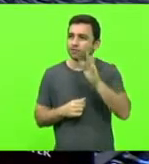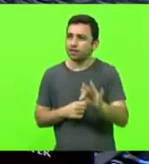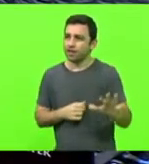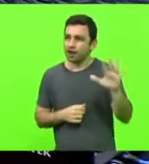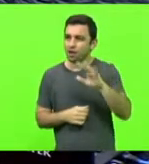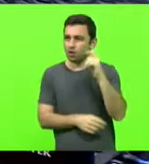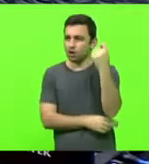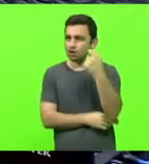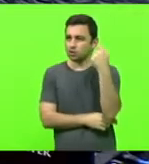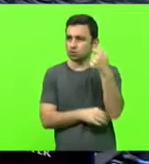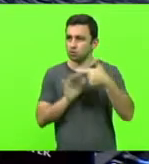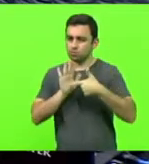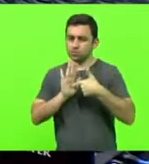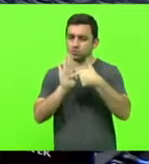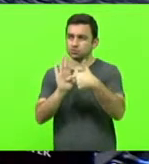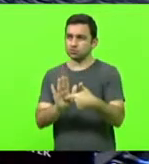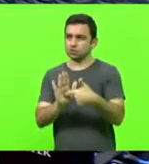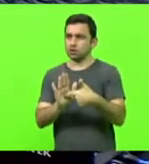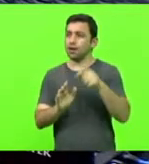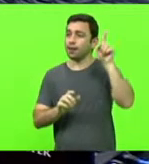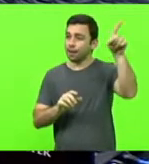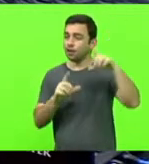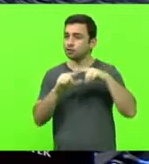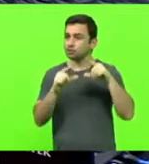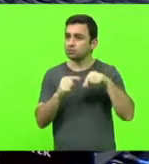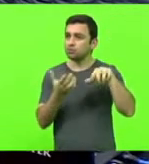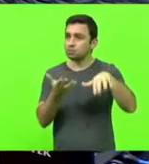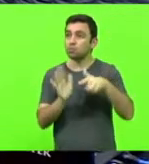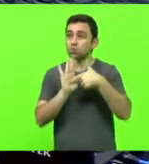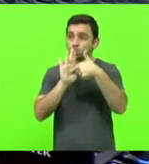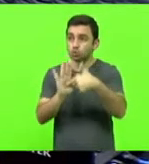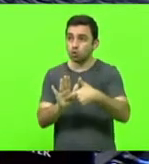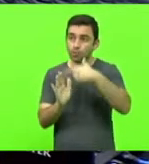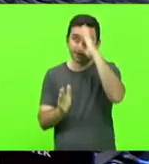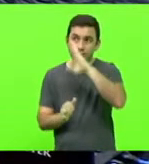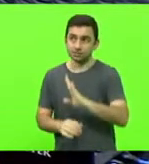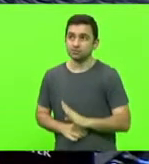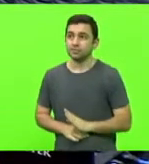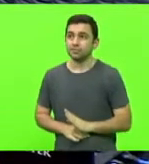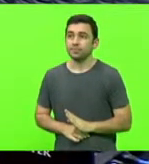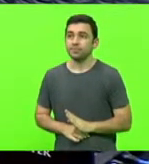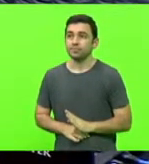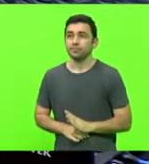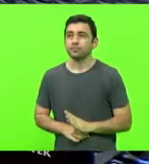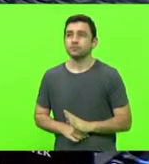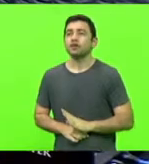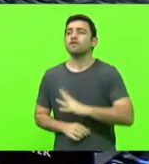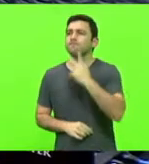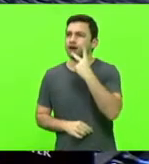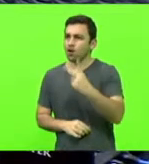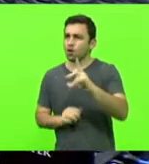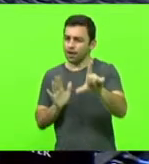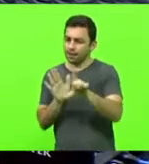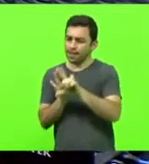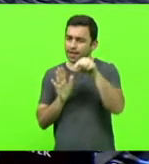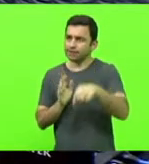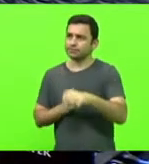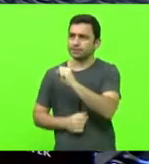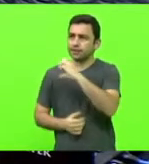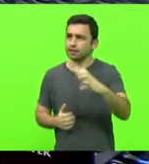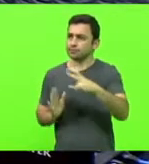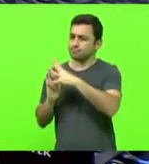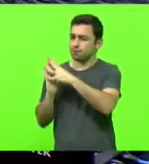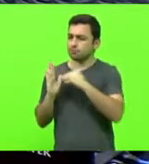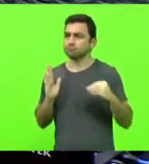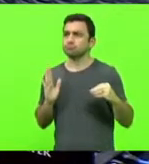uma apresentação lá no Congresso com queijos artesanais do Brasil inteiro e falou que a lei de Santa Catarina estava sendo copiada, e